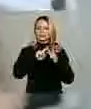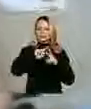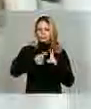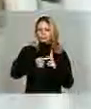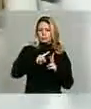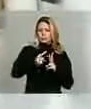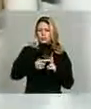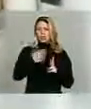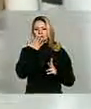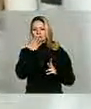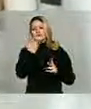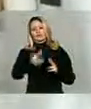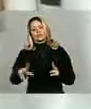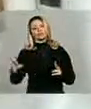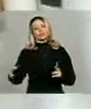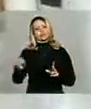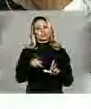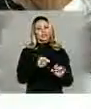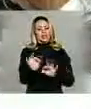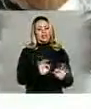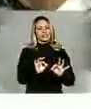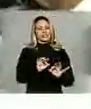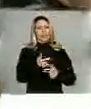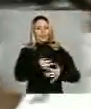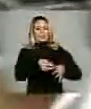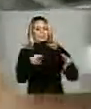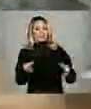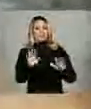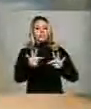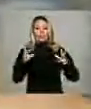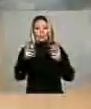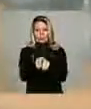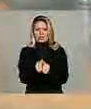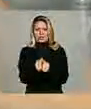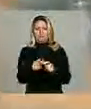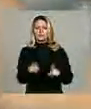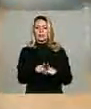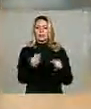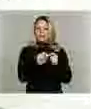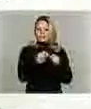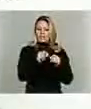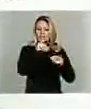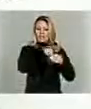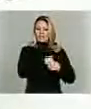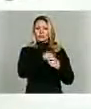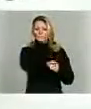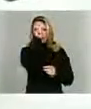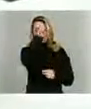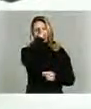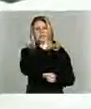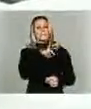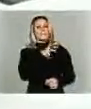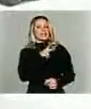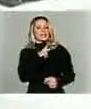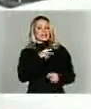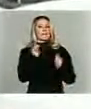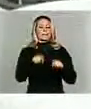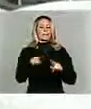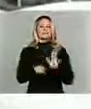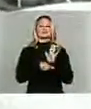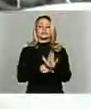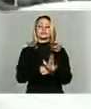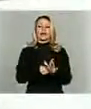diferentes de teste do pezinho, o simples e o completo. O que é feito na rede particular de saúde tem capacidade